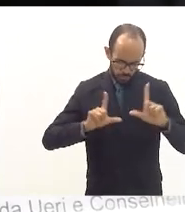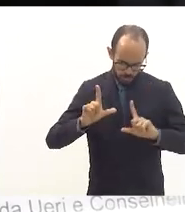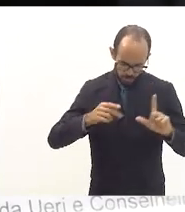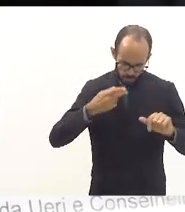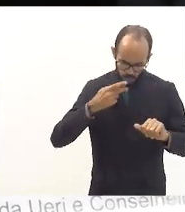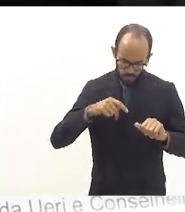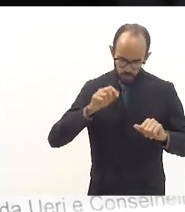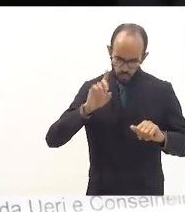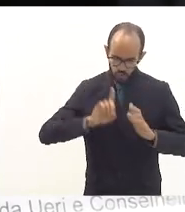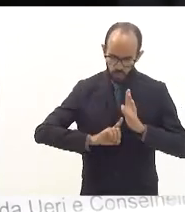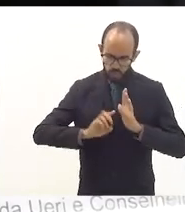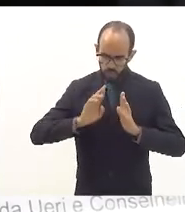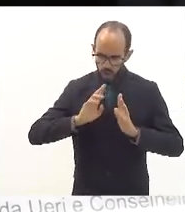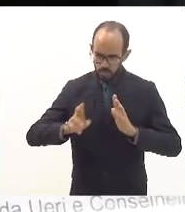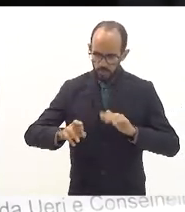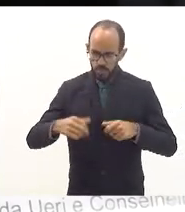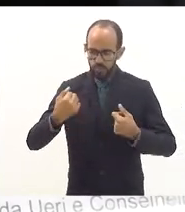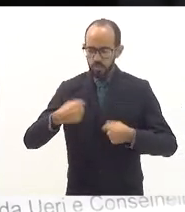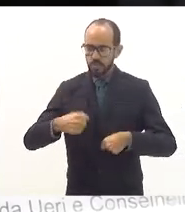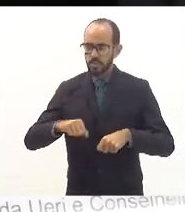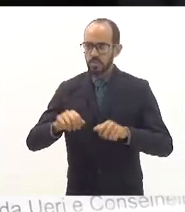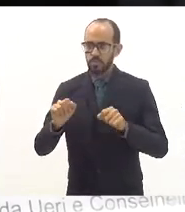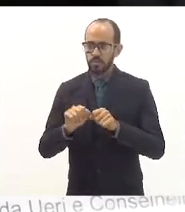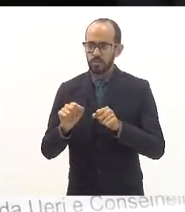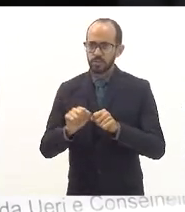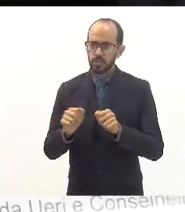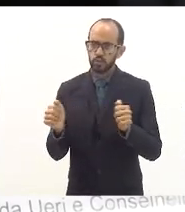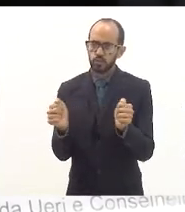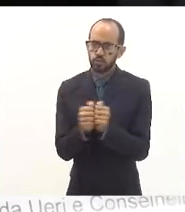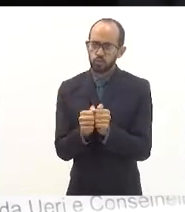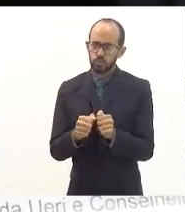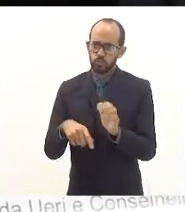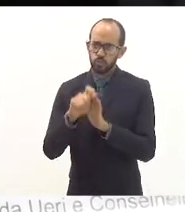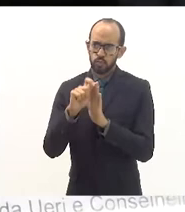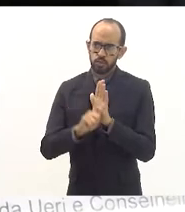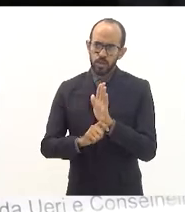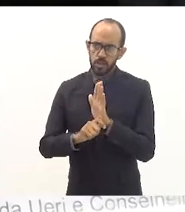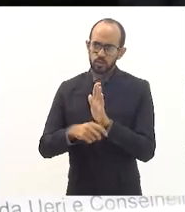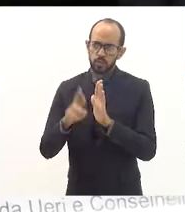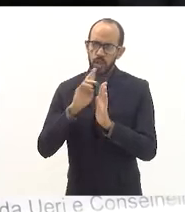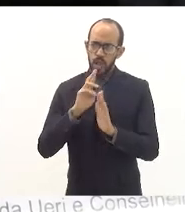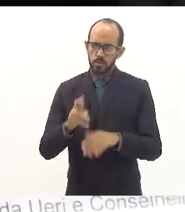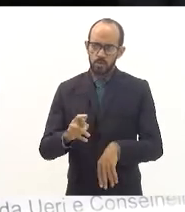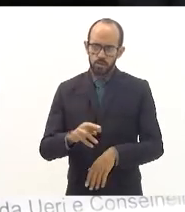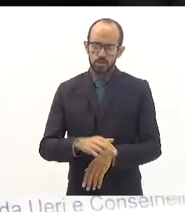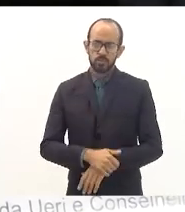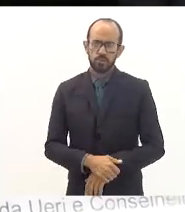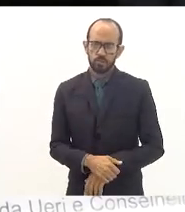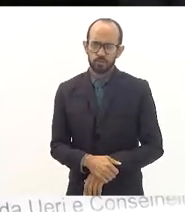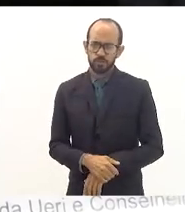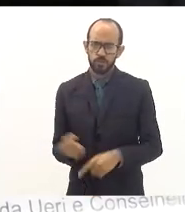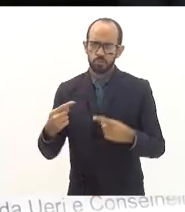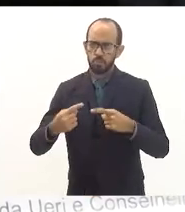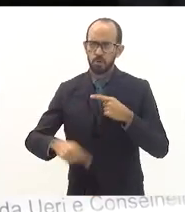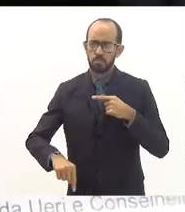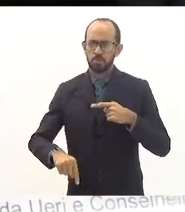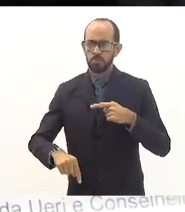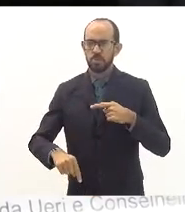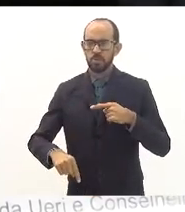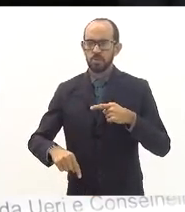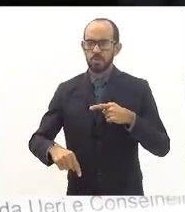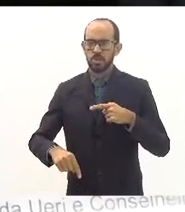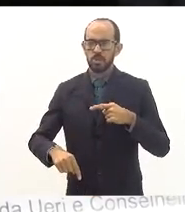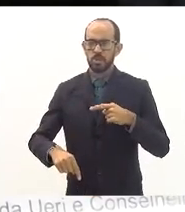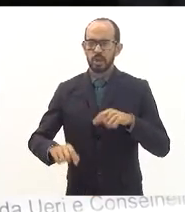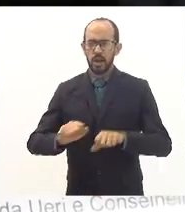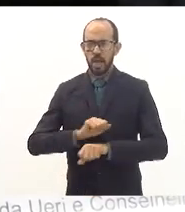de resposta, ela se fizesse acompanhar do texto da resposta. E proibia, por